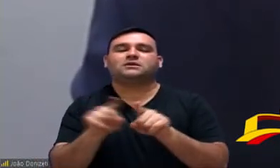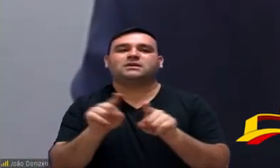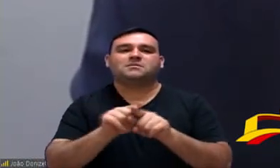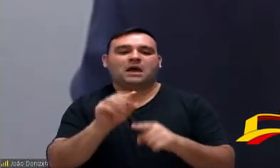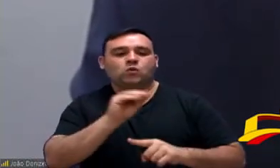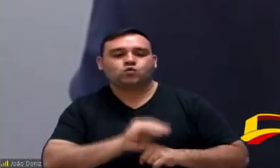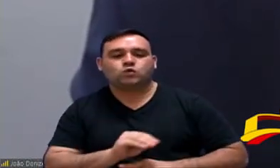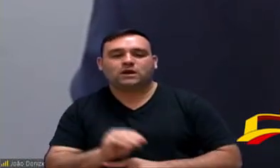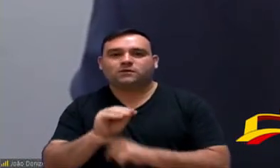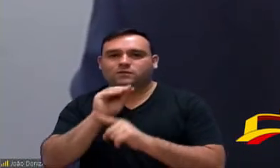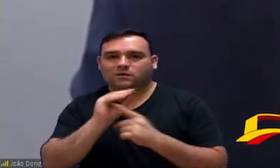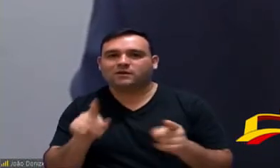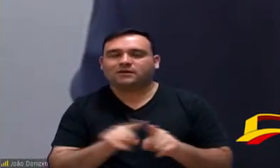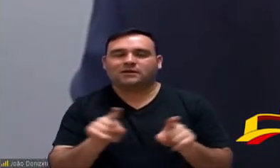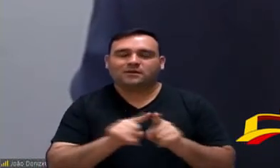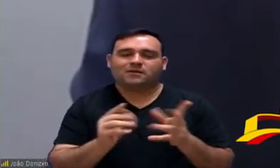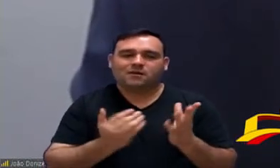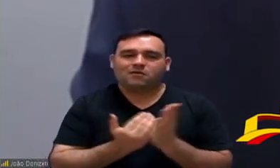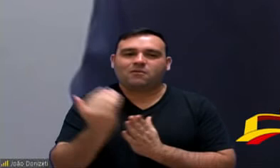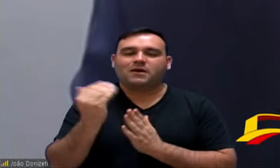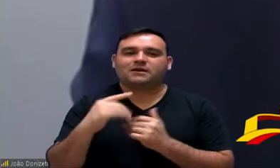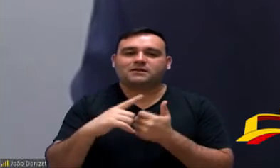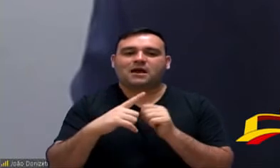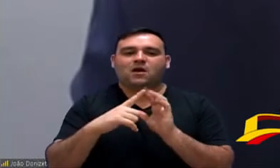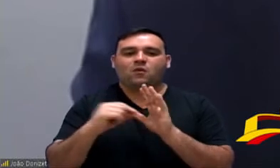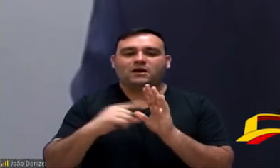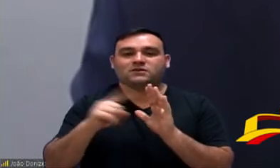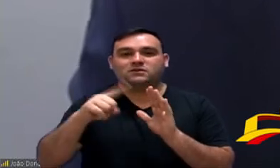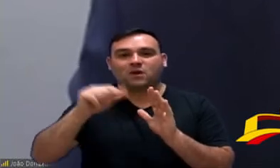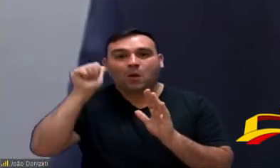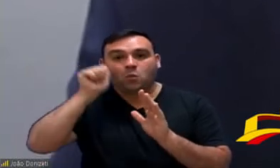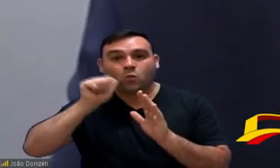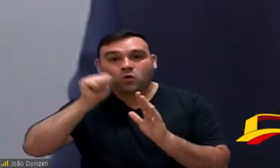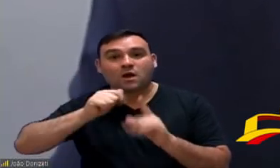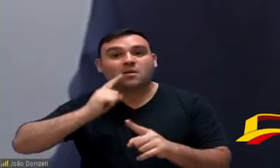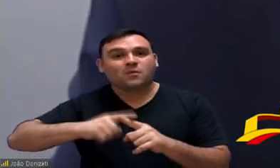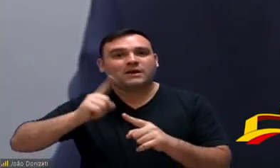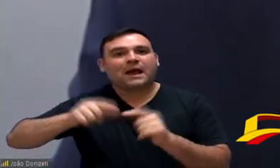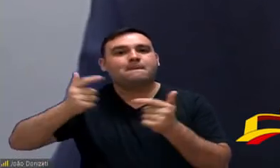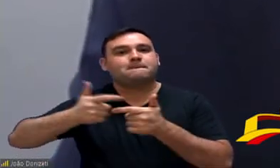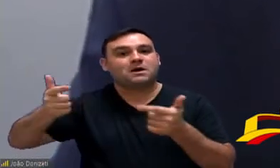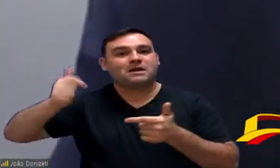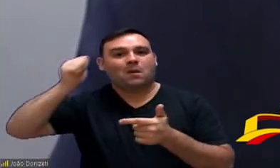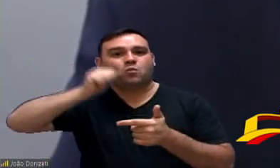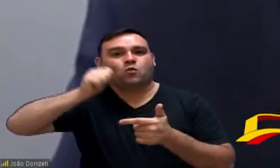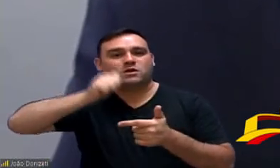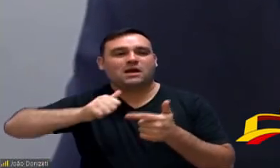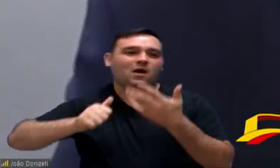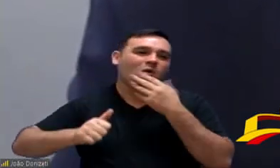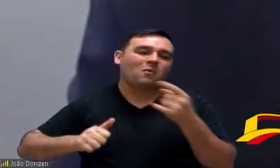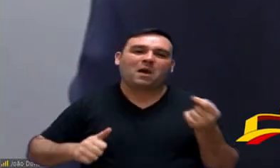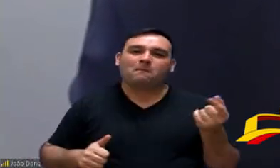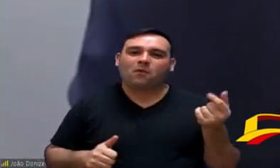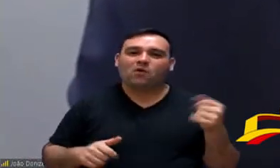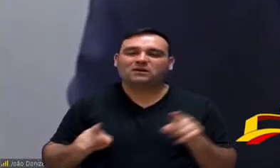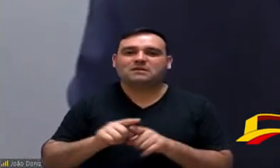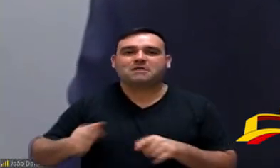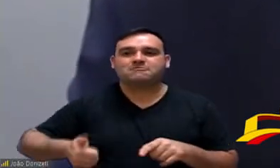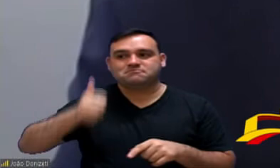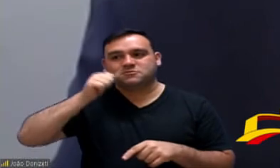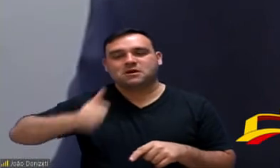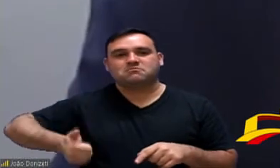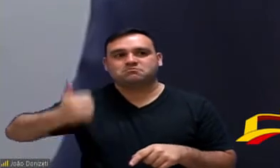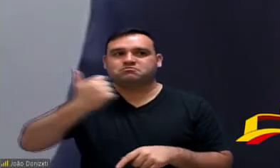cuidadoras. Já começo com um artigo no feminino, porque são muito mais mulheres do que homens, e aproveito o ensejo, mas também